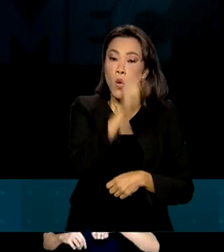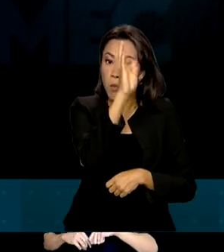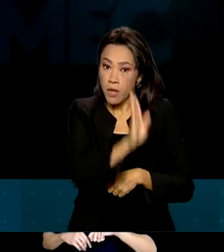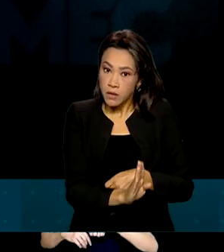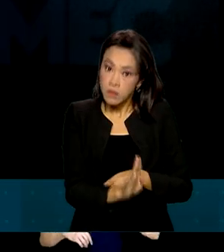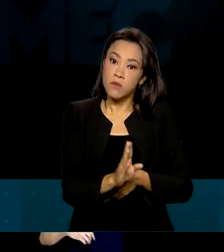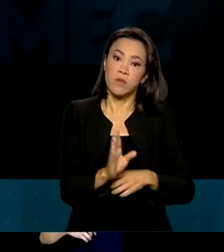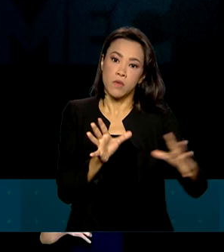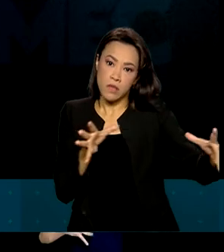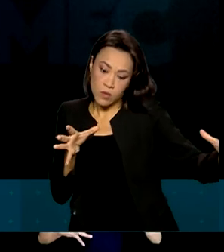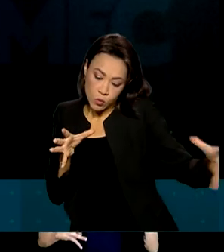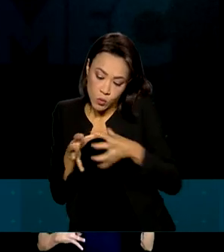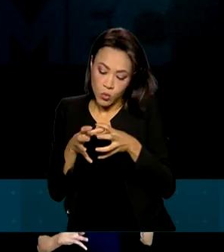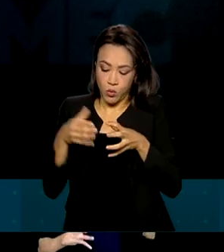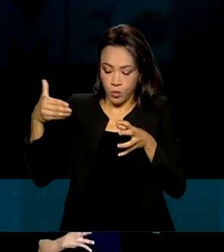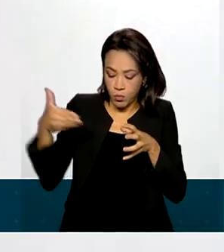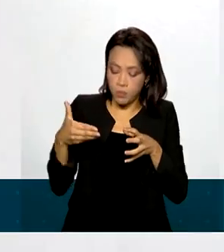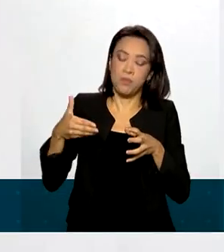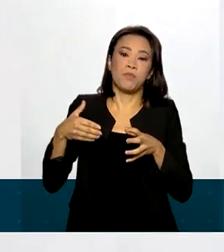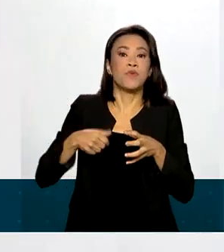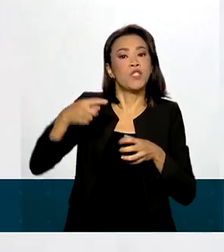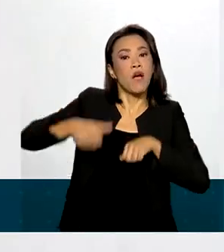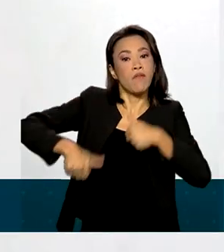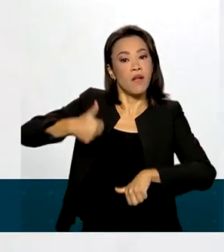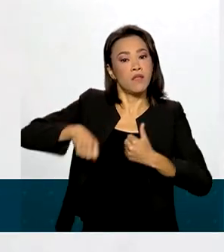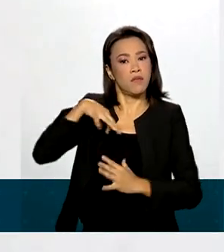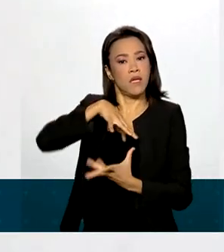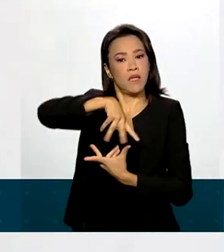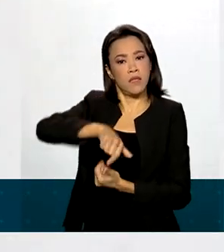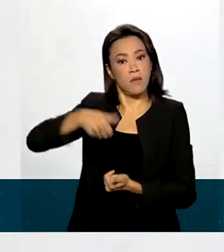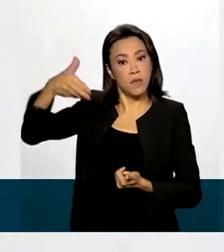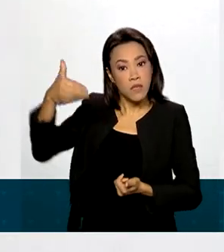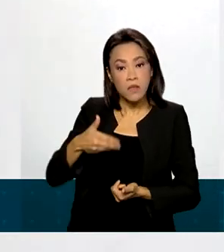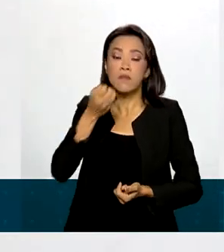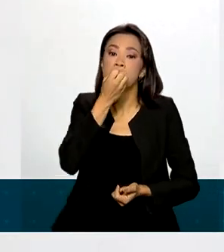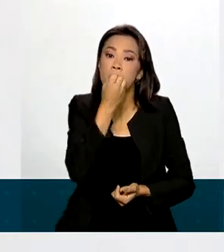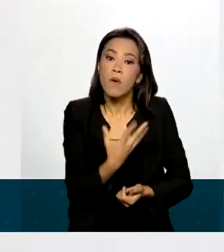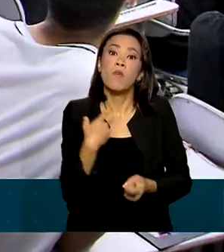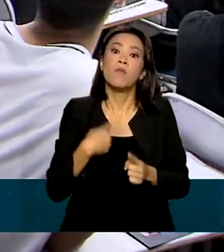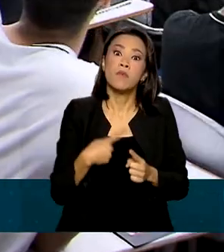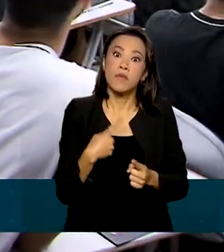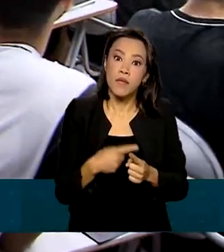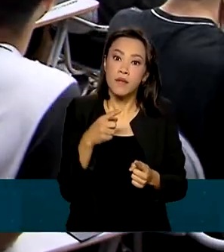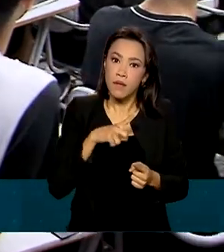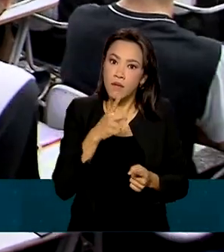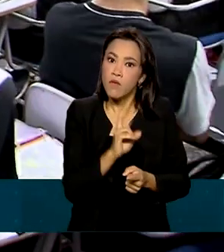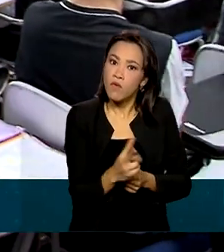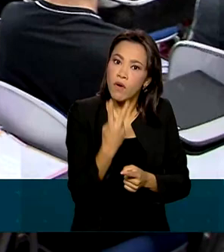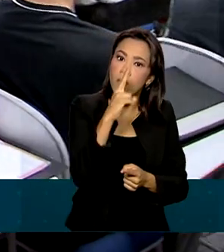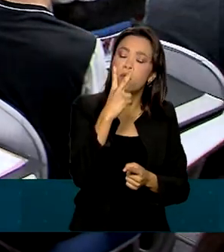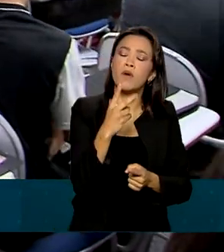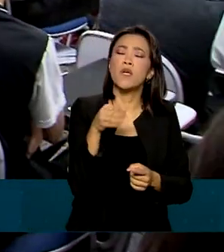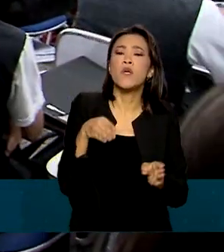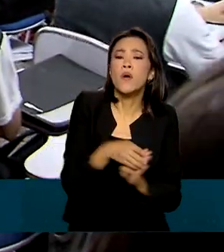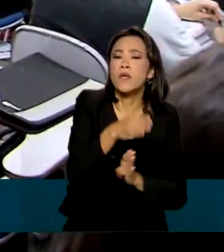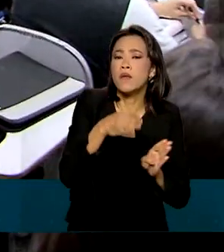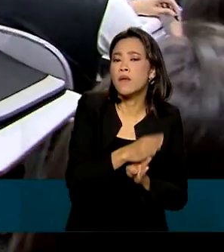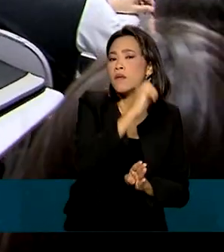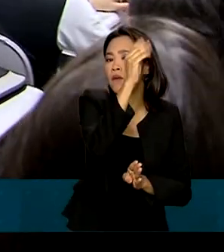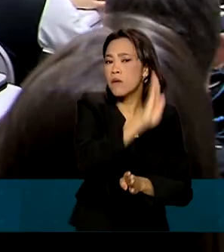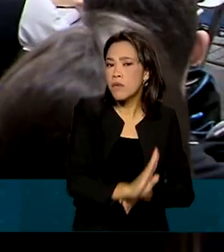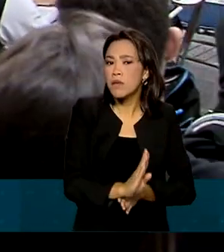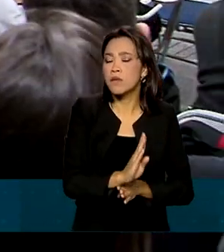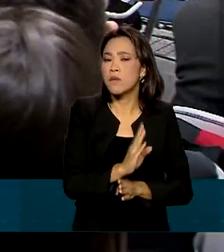à mais uma avaliação internacional agrega valor ao diagnóstico Educacional e auxilia no direcionamento